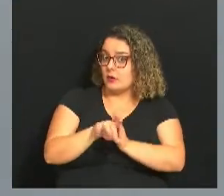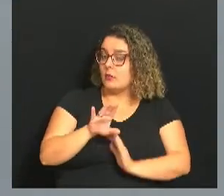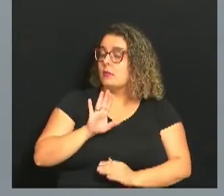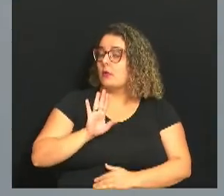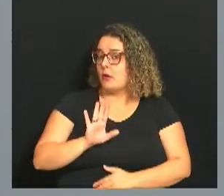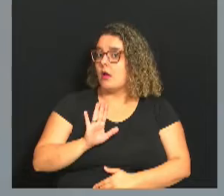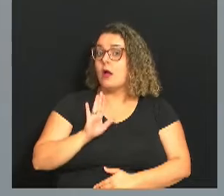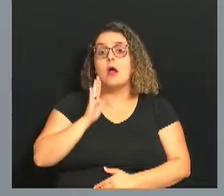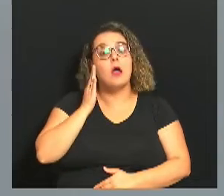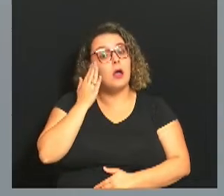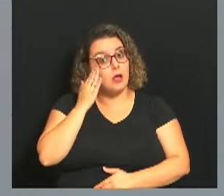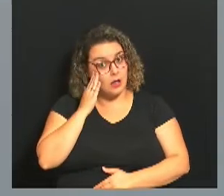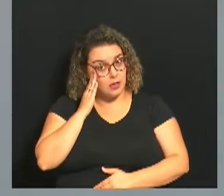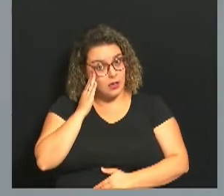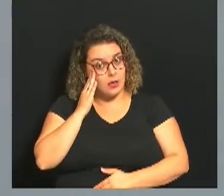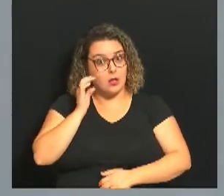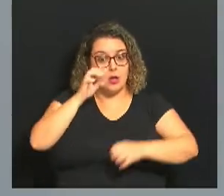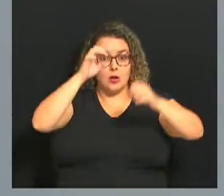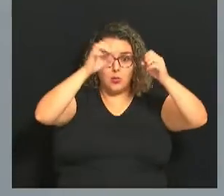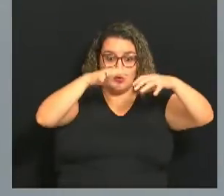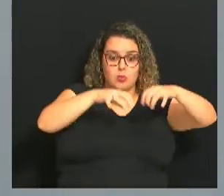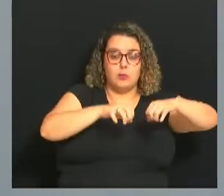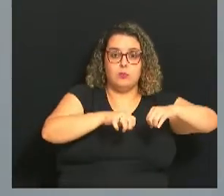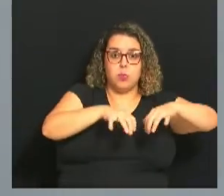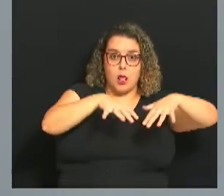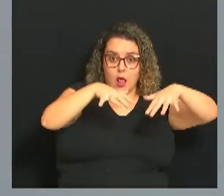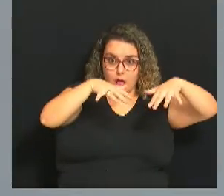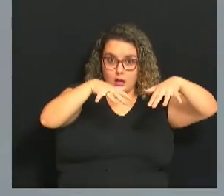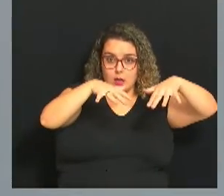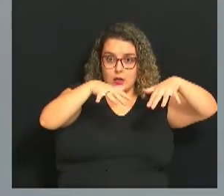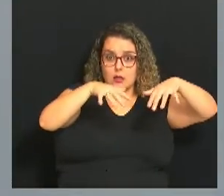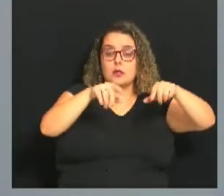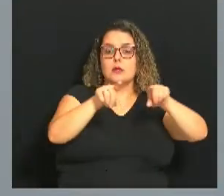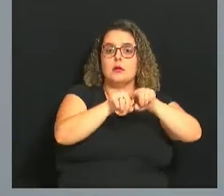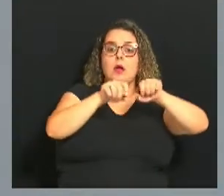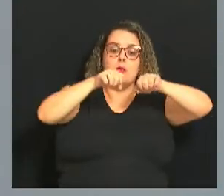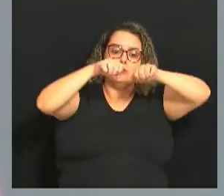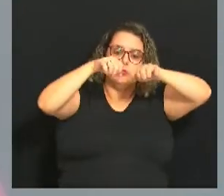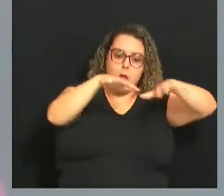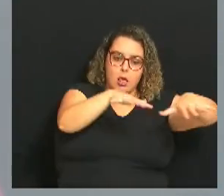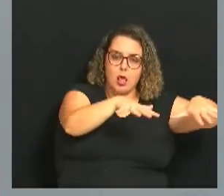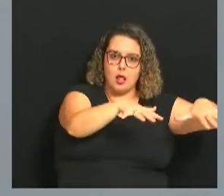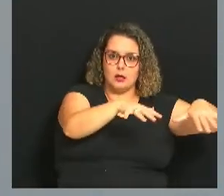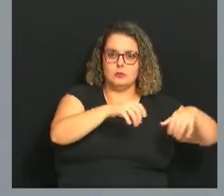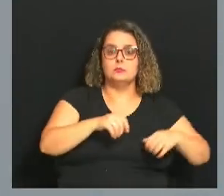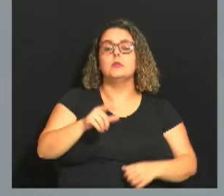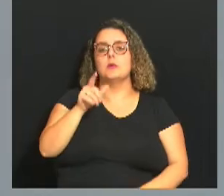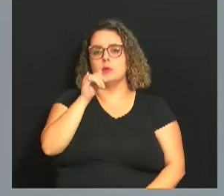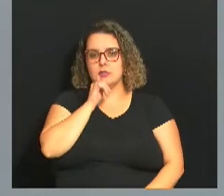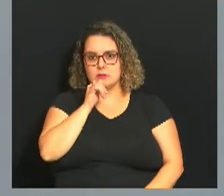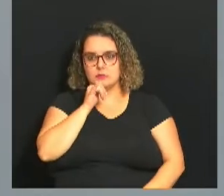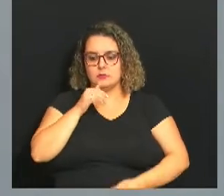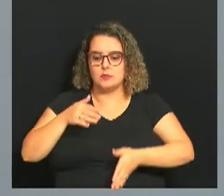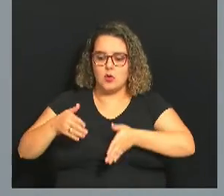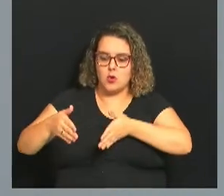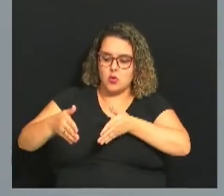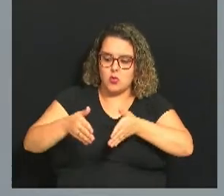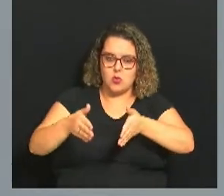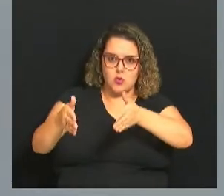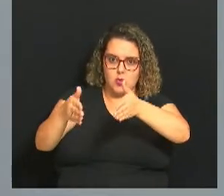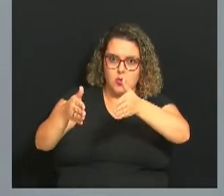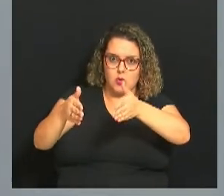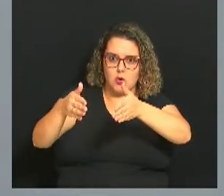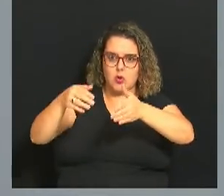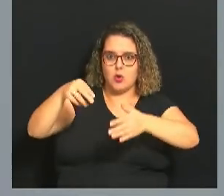a diferença entre alagar e inundar. Eu vou dar só um exemplo. A gente tem um canal na Norte Sul e na Orozimbo